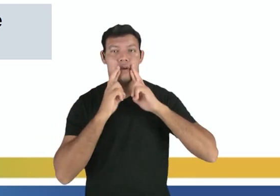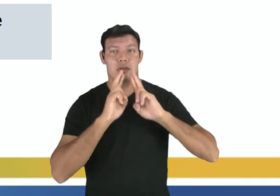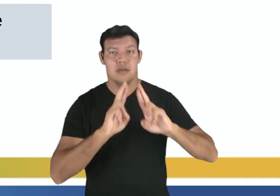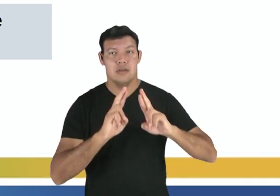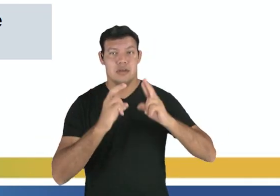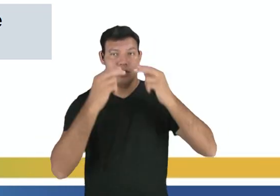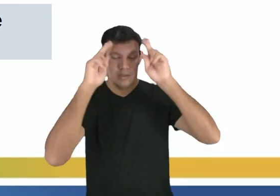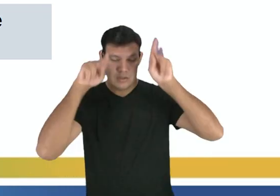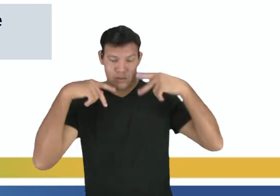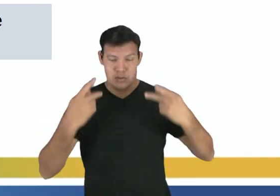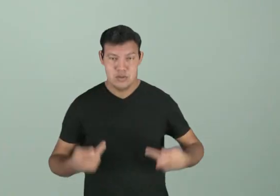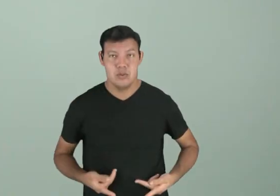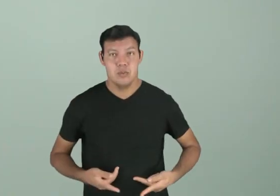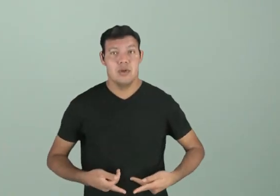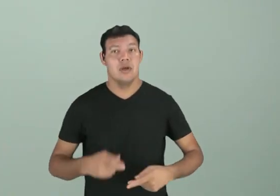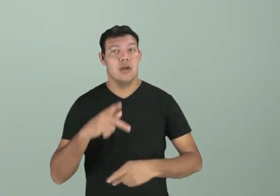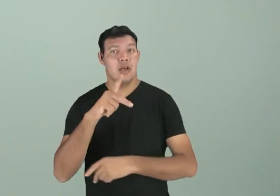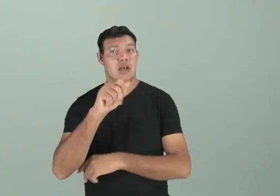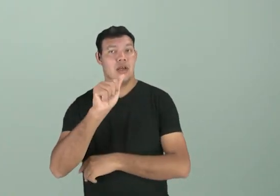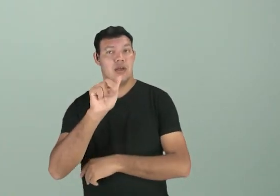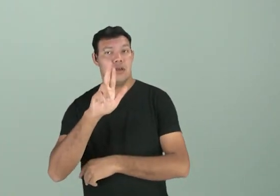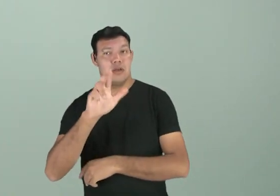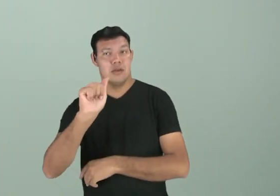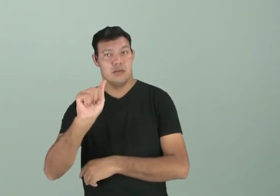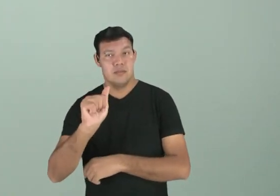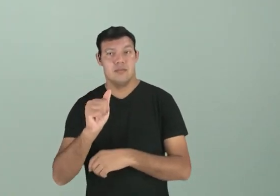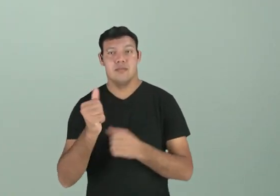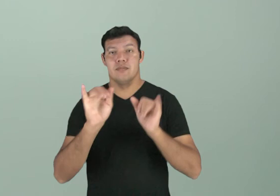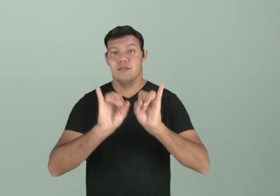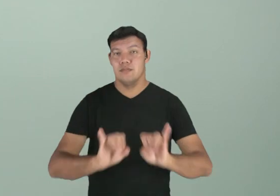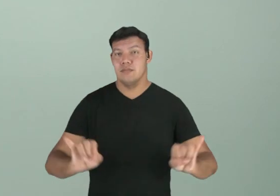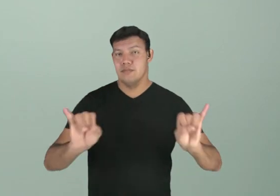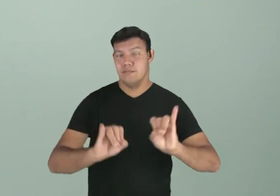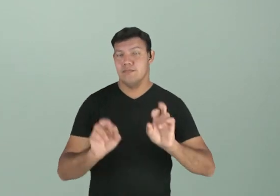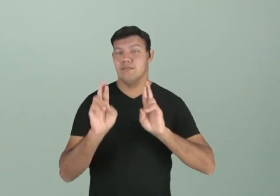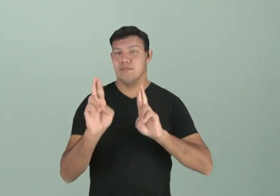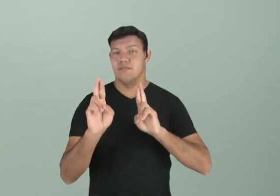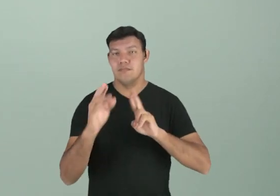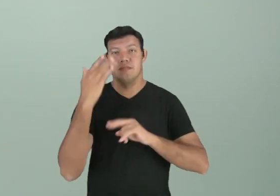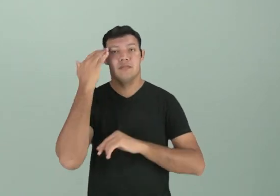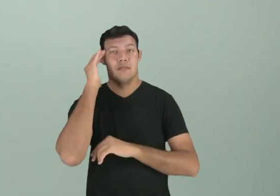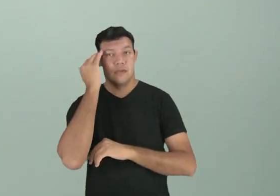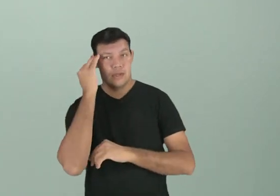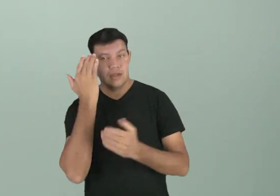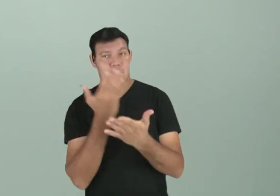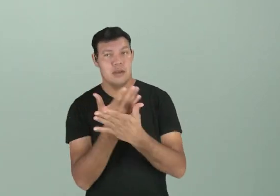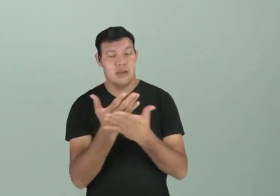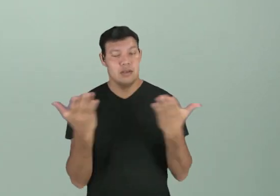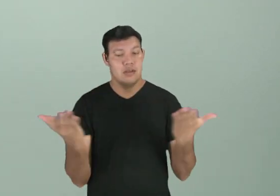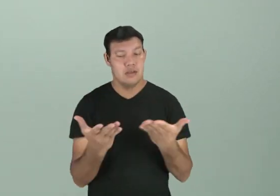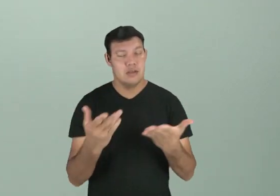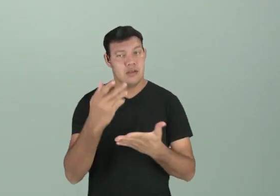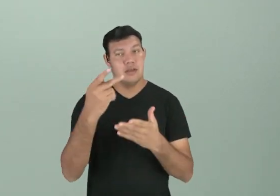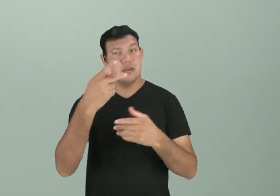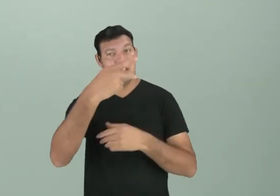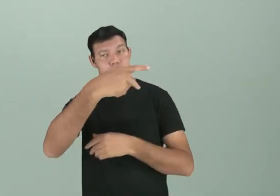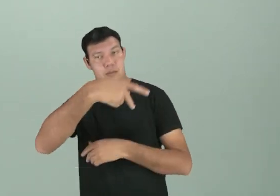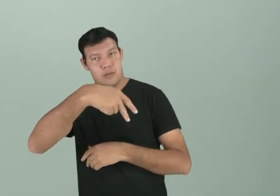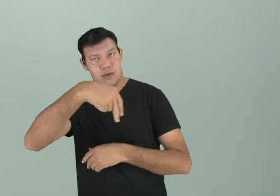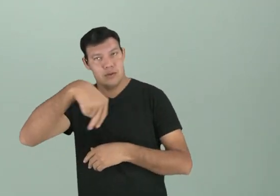de informática. Eu espero que vocês tenham entendido nossa aula de hoje. Nós falamos dos pronomes